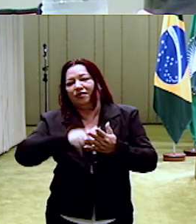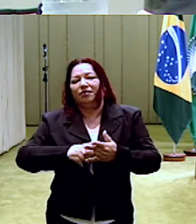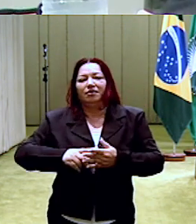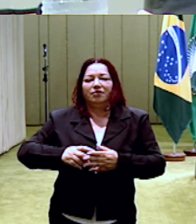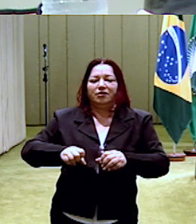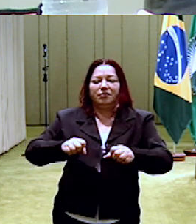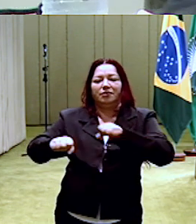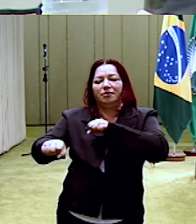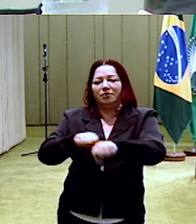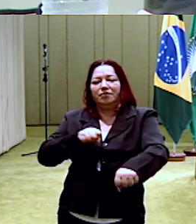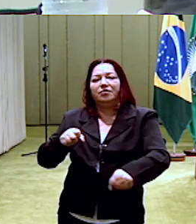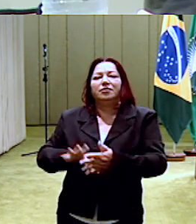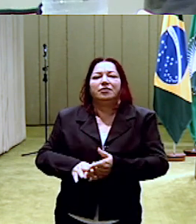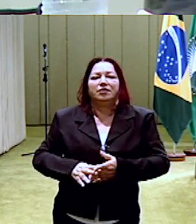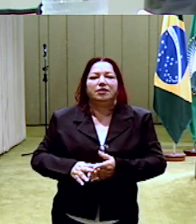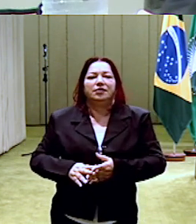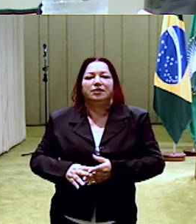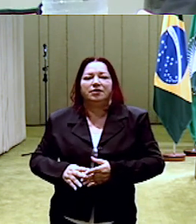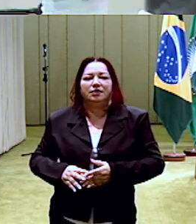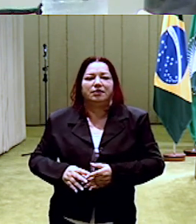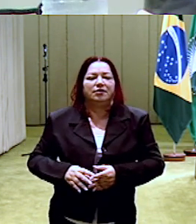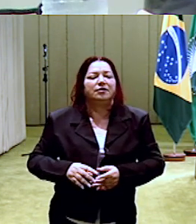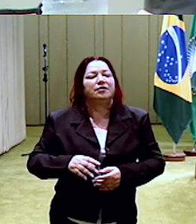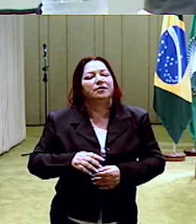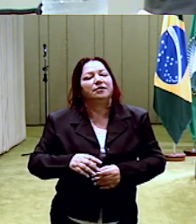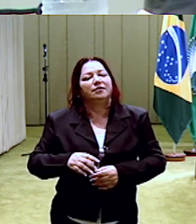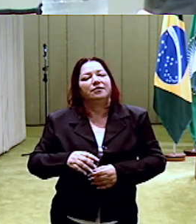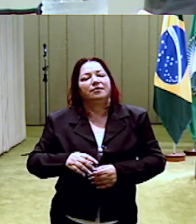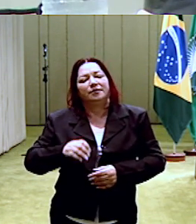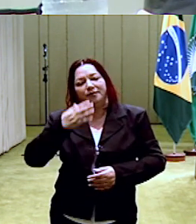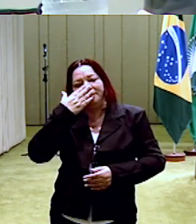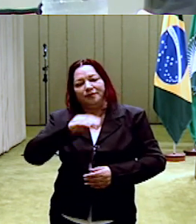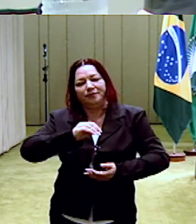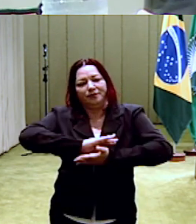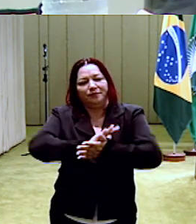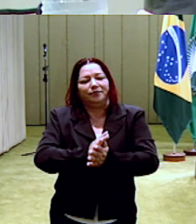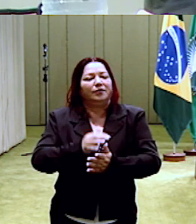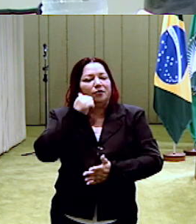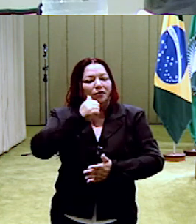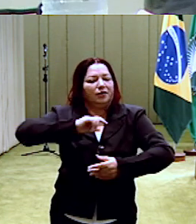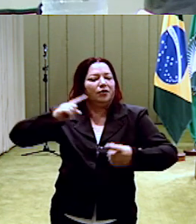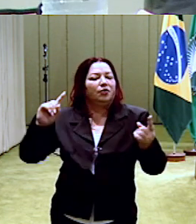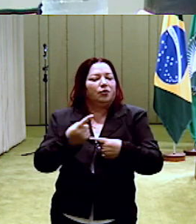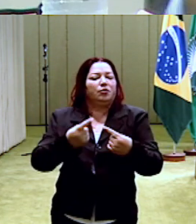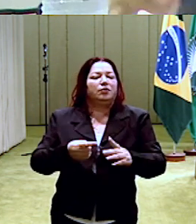suicídios, incorporação de discursos extremistas, nazistas, racistas, machistas, xenofóbicos